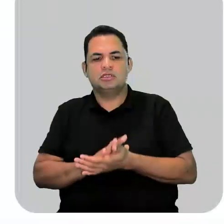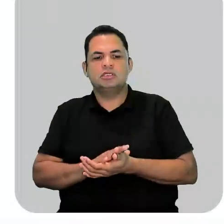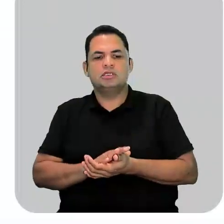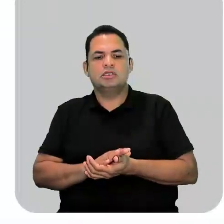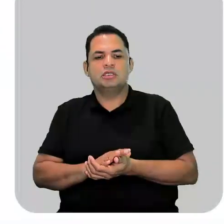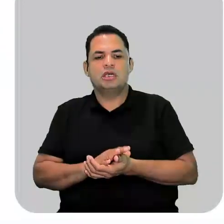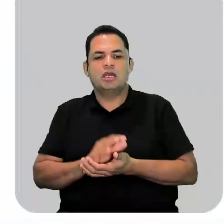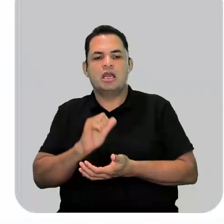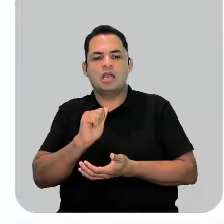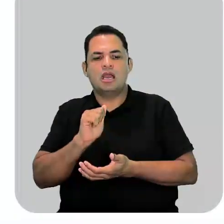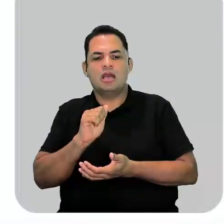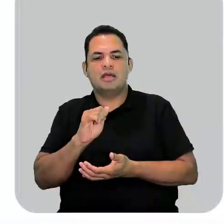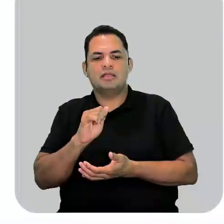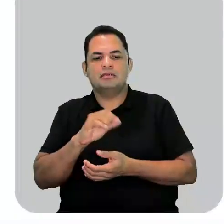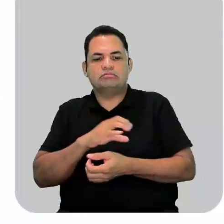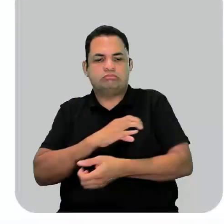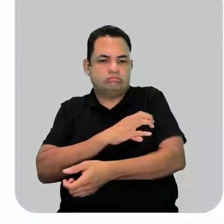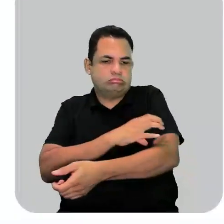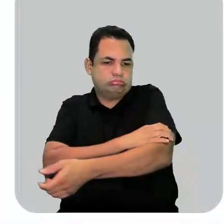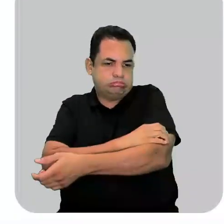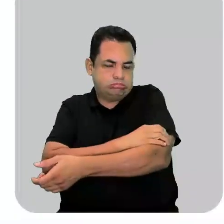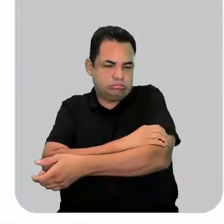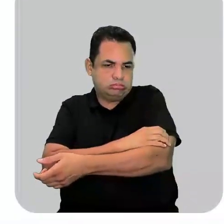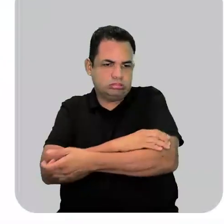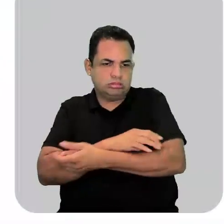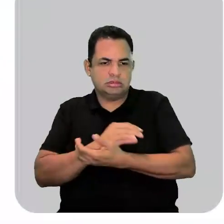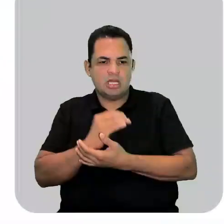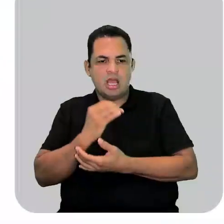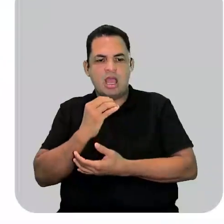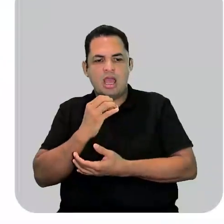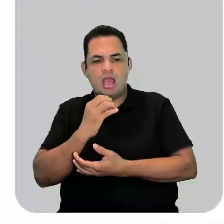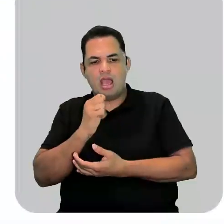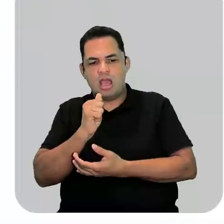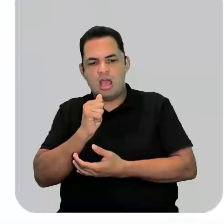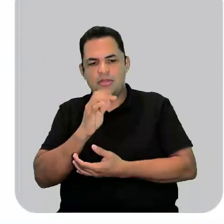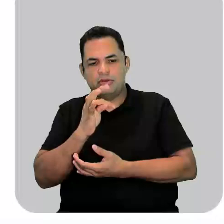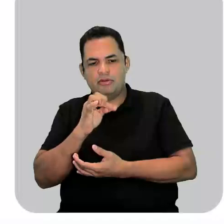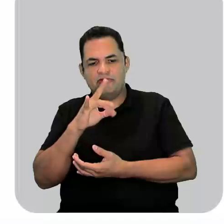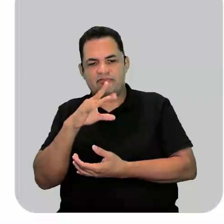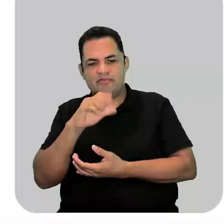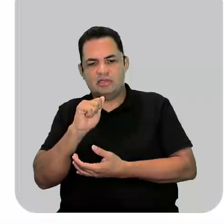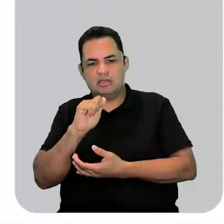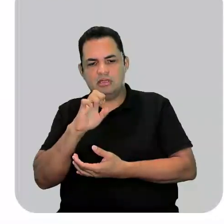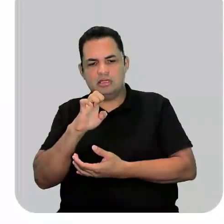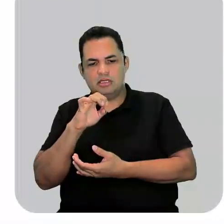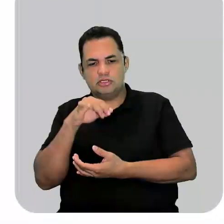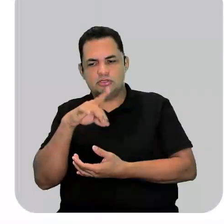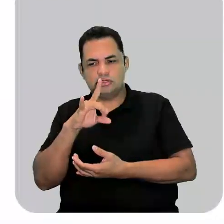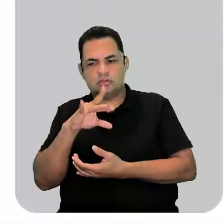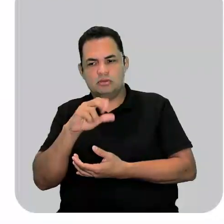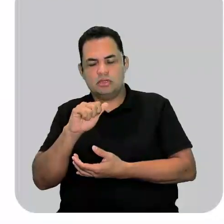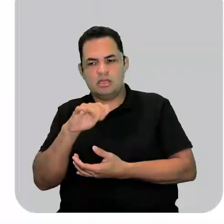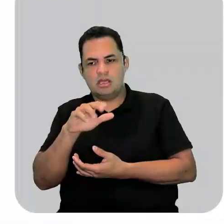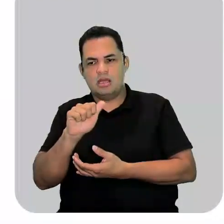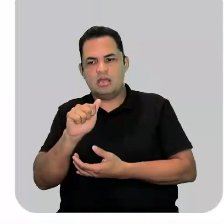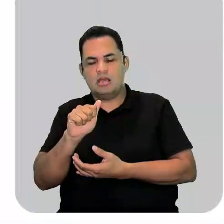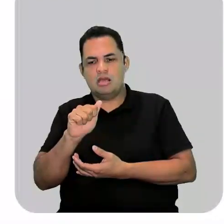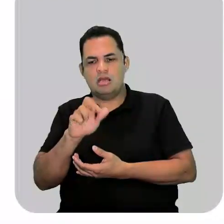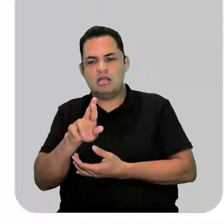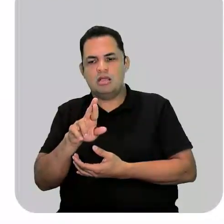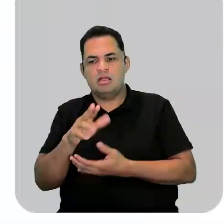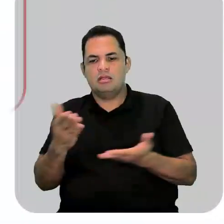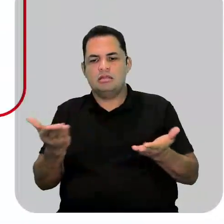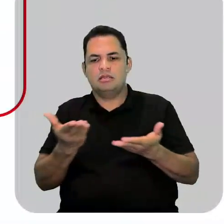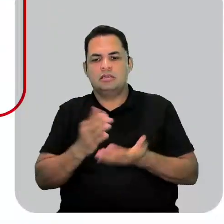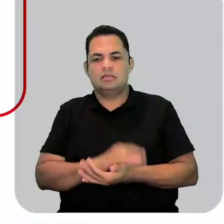espermatozoides e atrofia testicular. E aí, como alternativa correta,